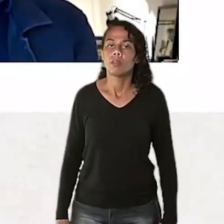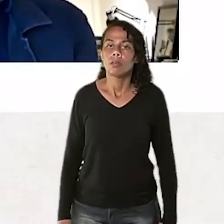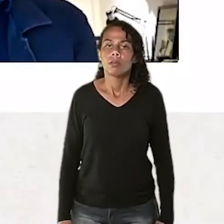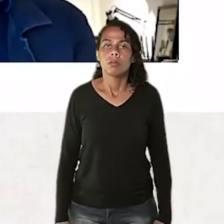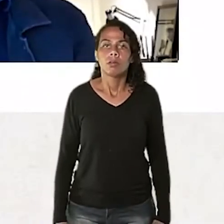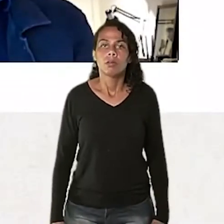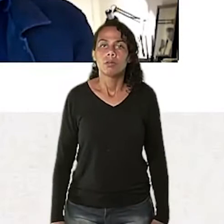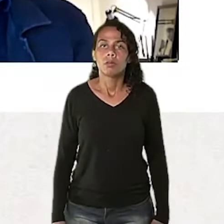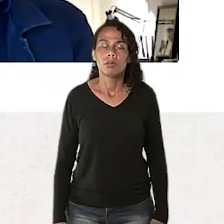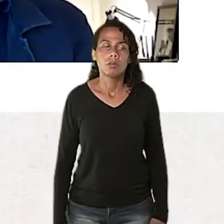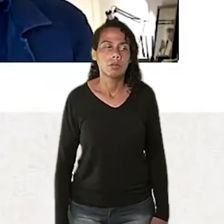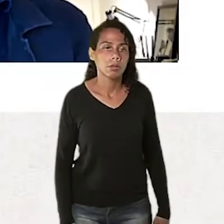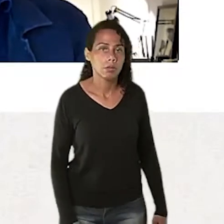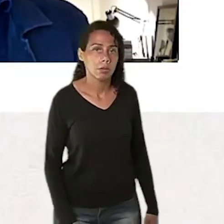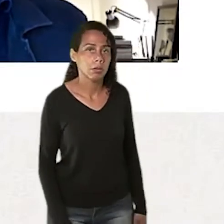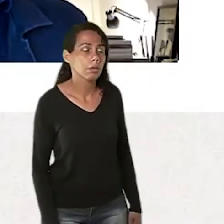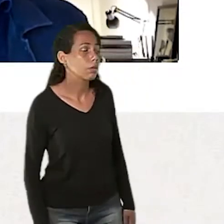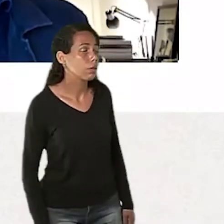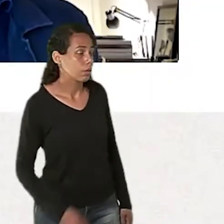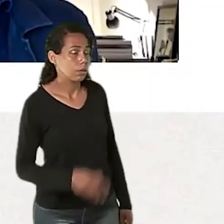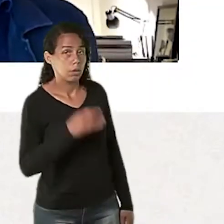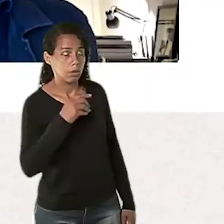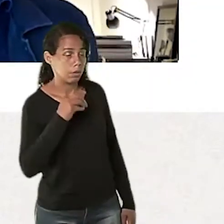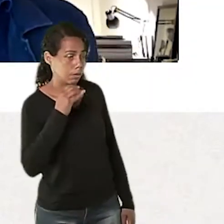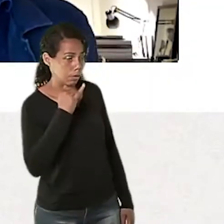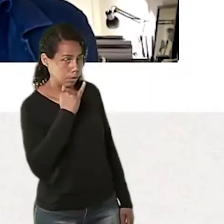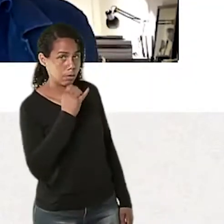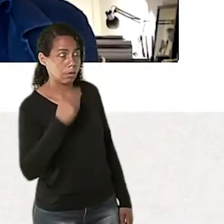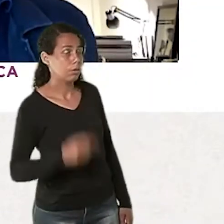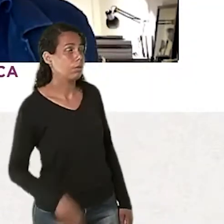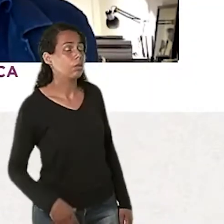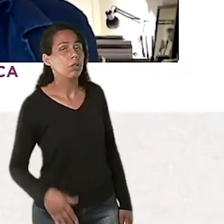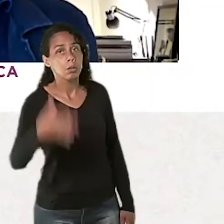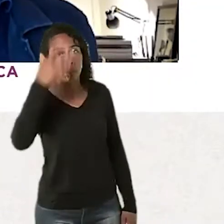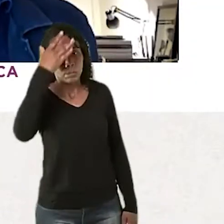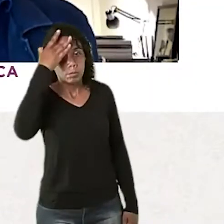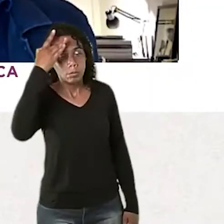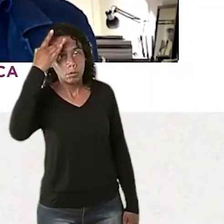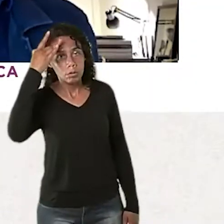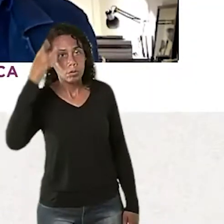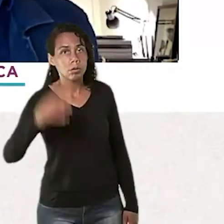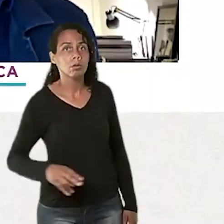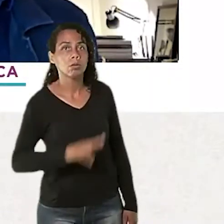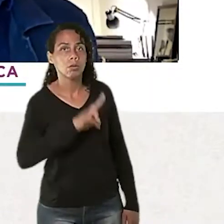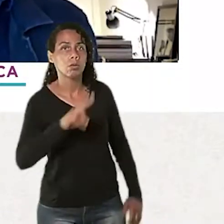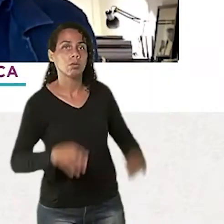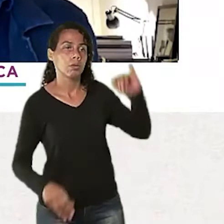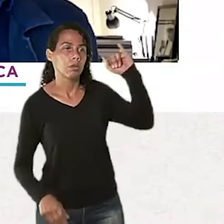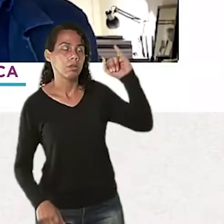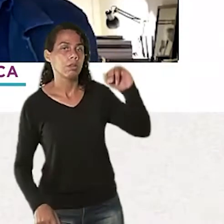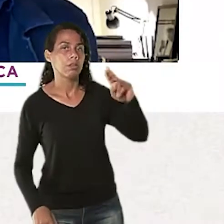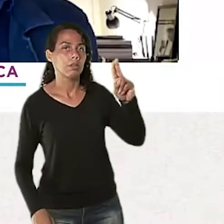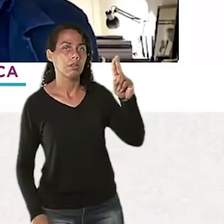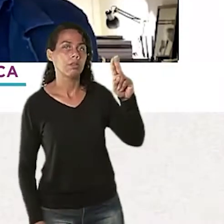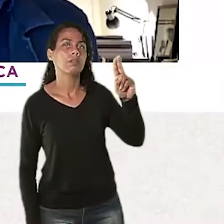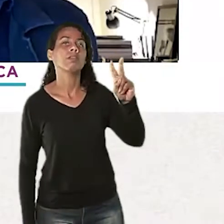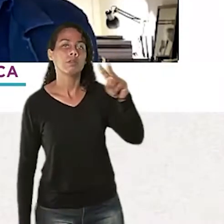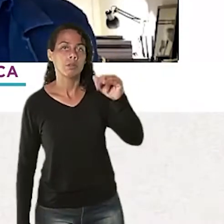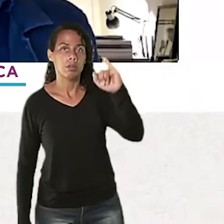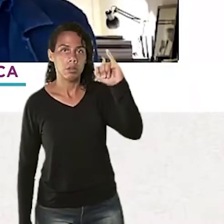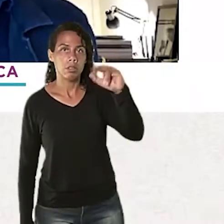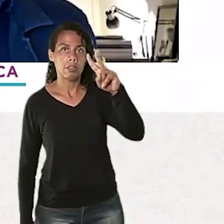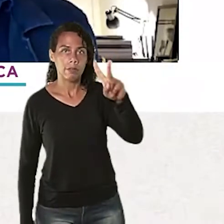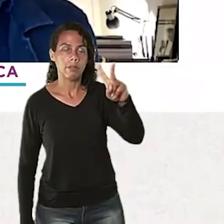falou de uma pessoa que admiro tanto. Fala um pouquinho do Ivan Lessa, que depois eu falo também. O Ivan é um